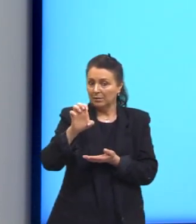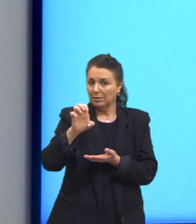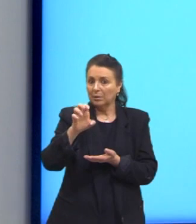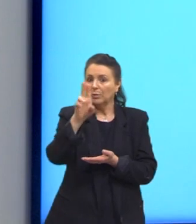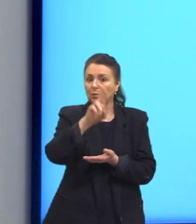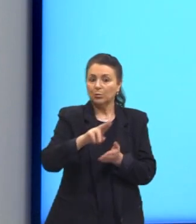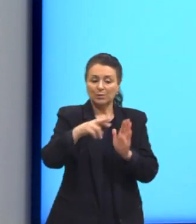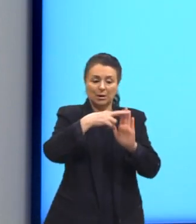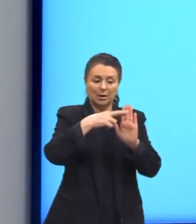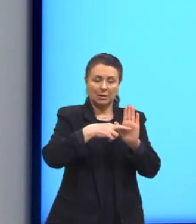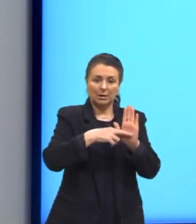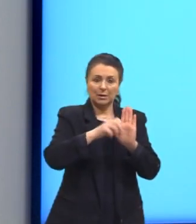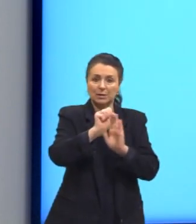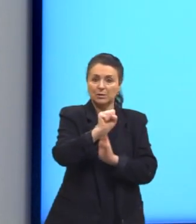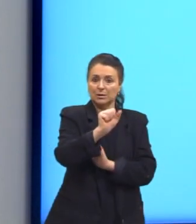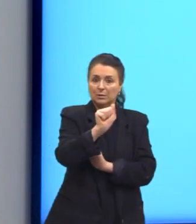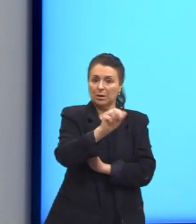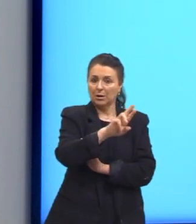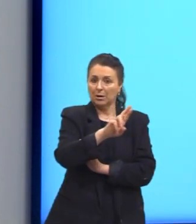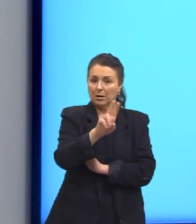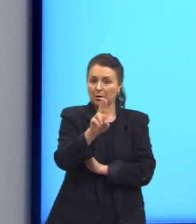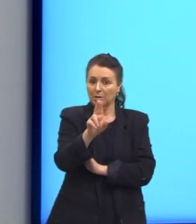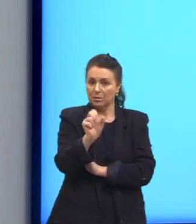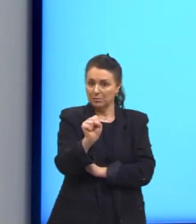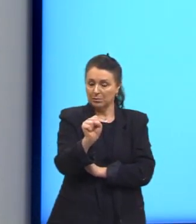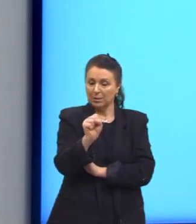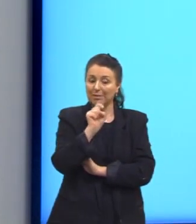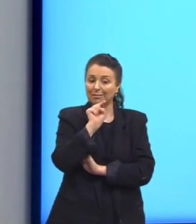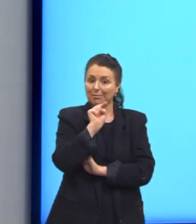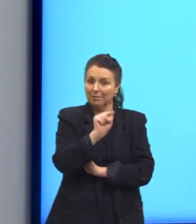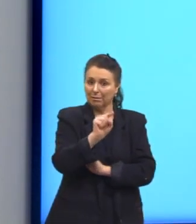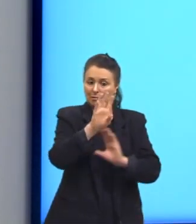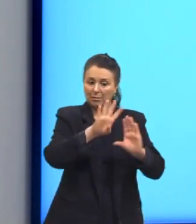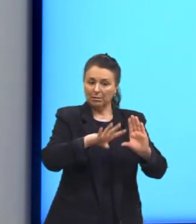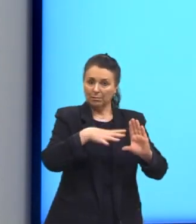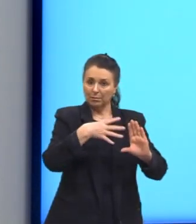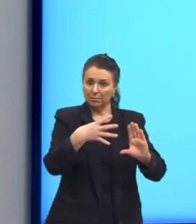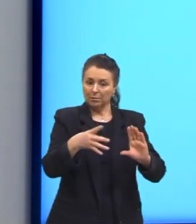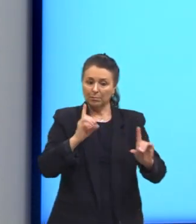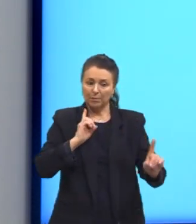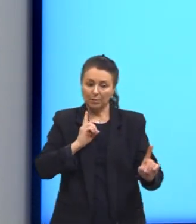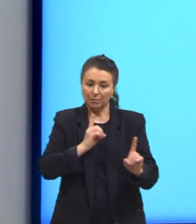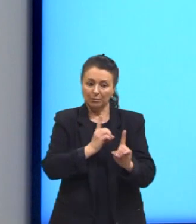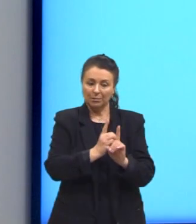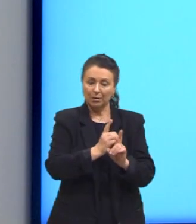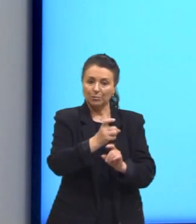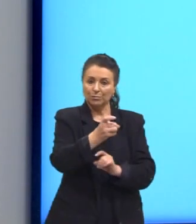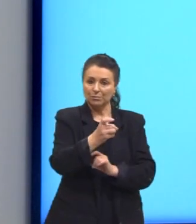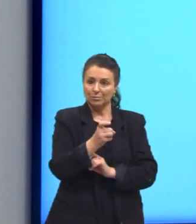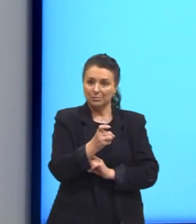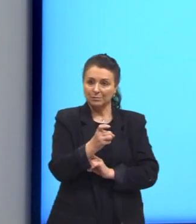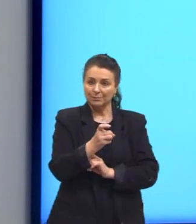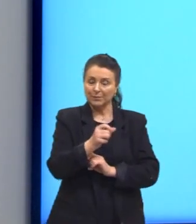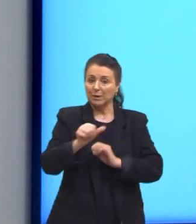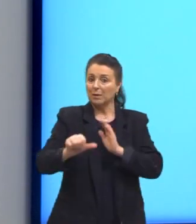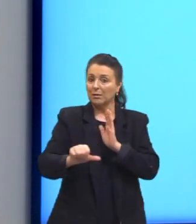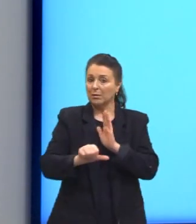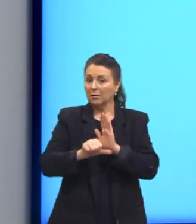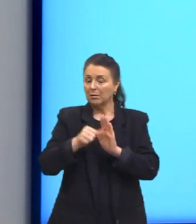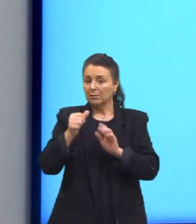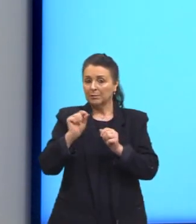regrinha de Sarrus, nessa matriz, de forma que a gente consiga determinar o valor de x. Então, primeira coisa,